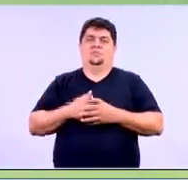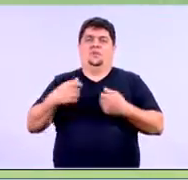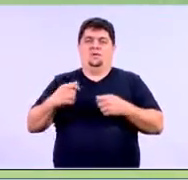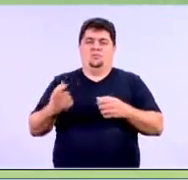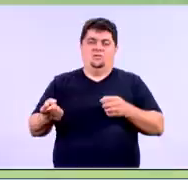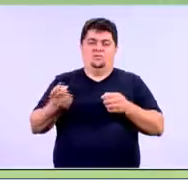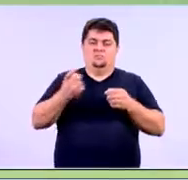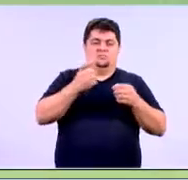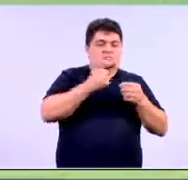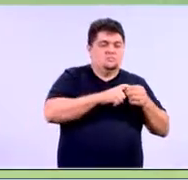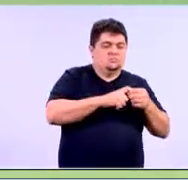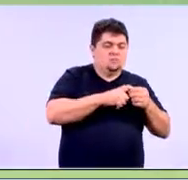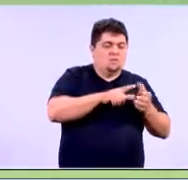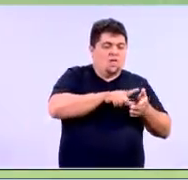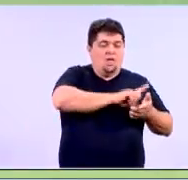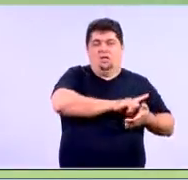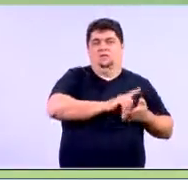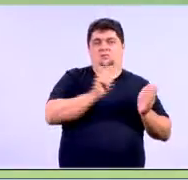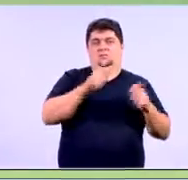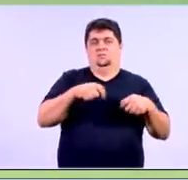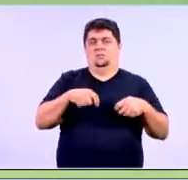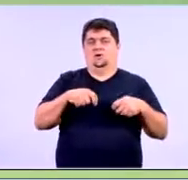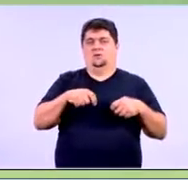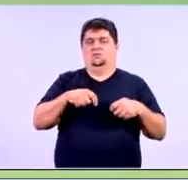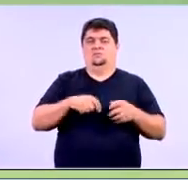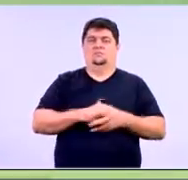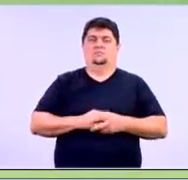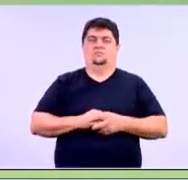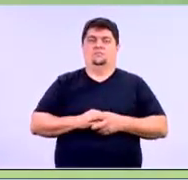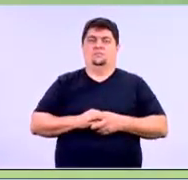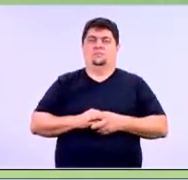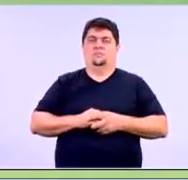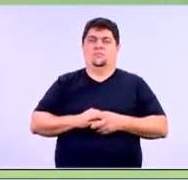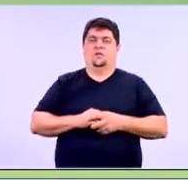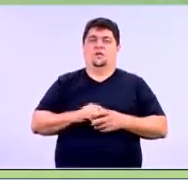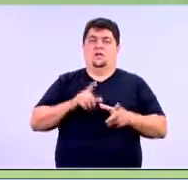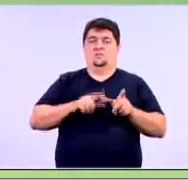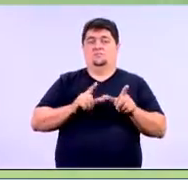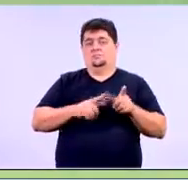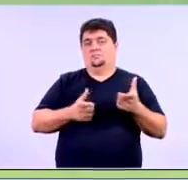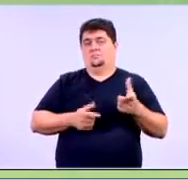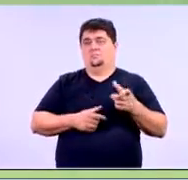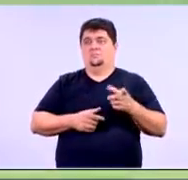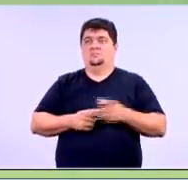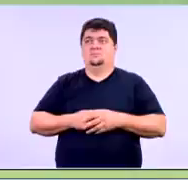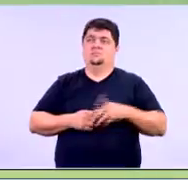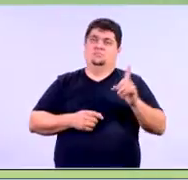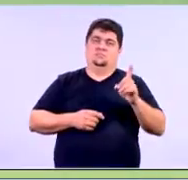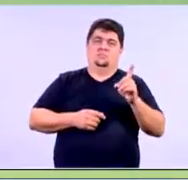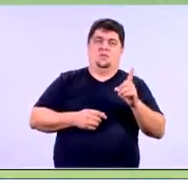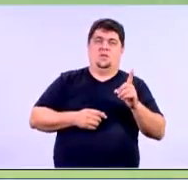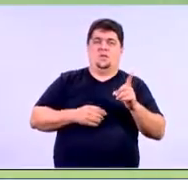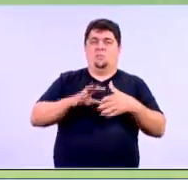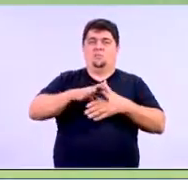a um ponto anterior à promulgação da lei. Portanto, o que nos resta é o princípio da isonomia, que é,